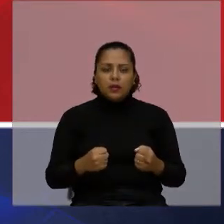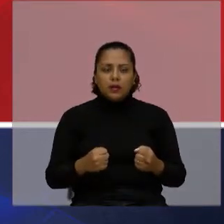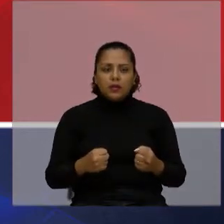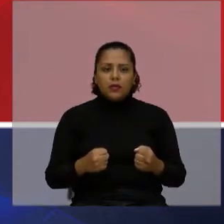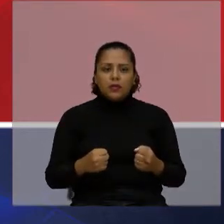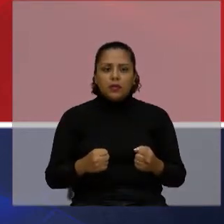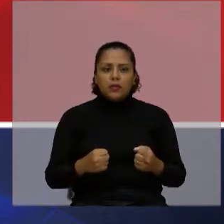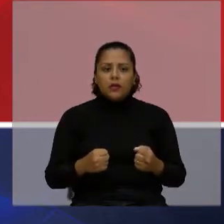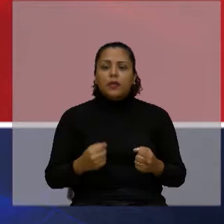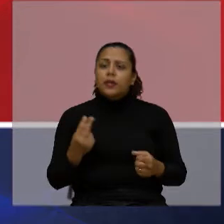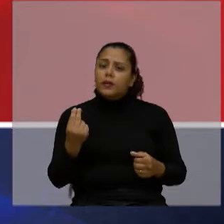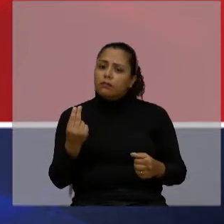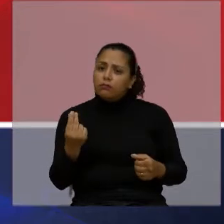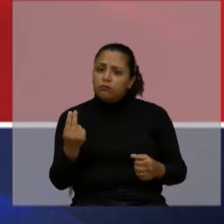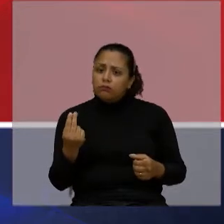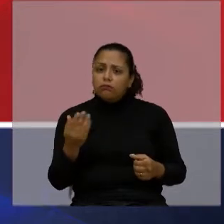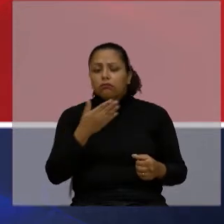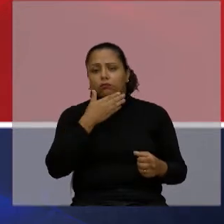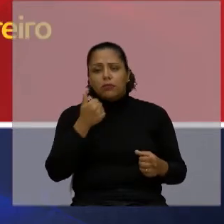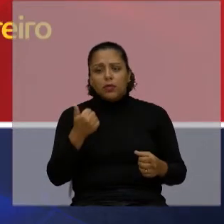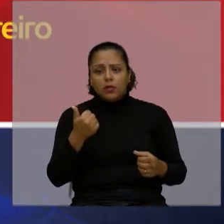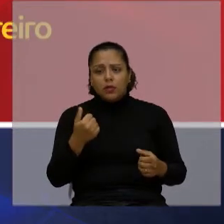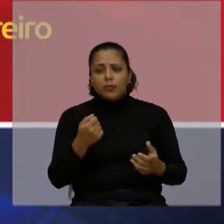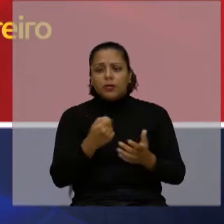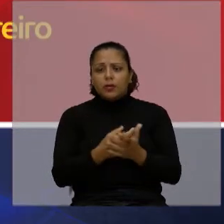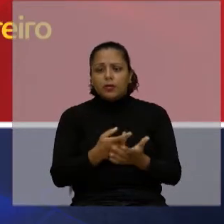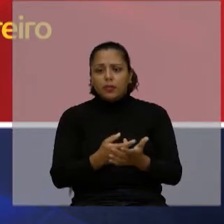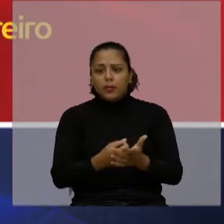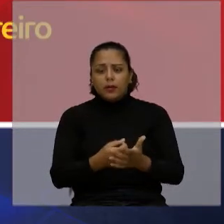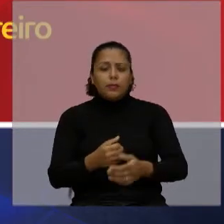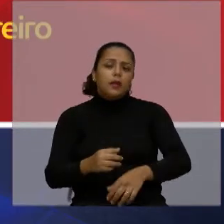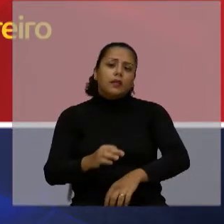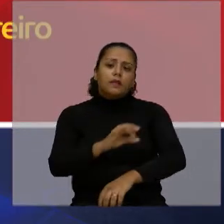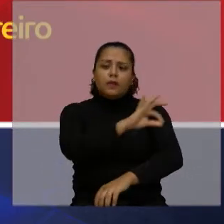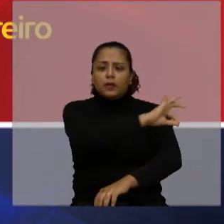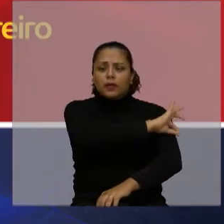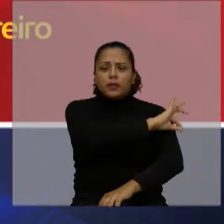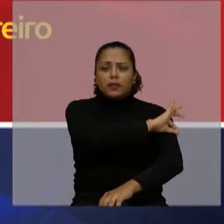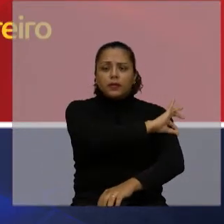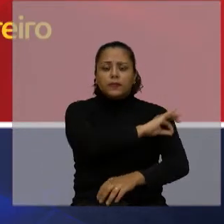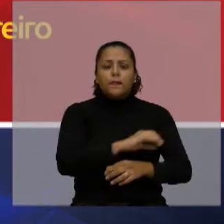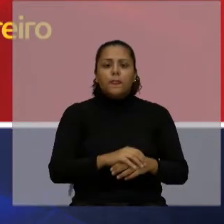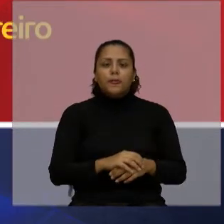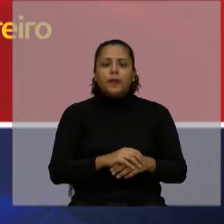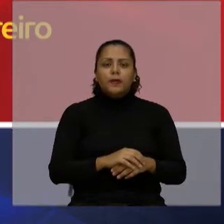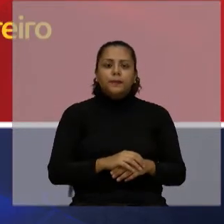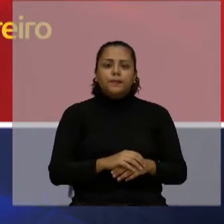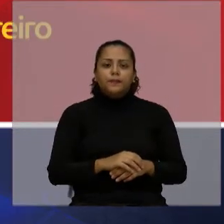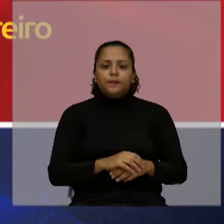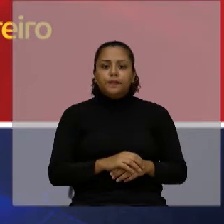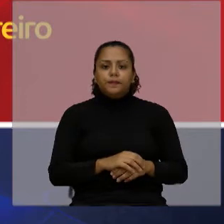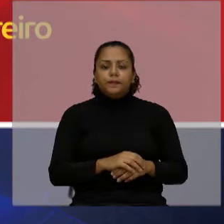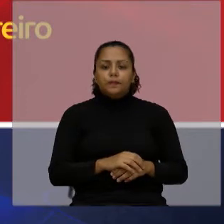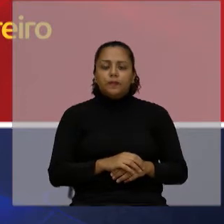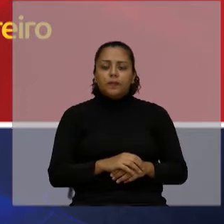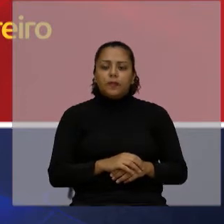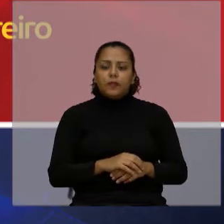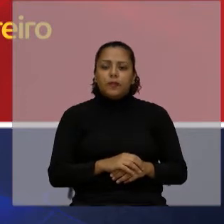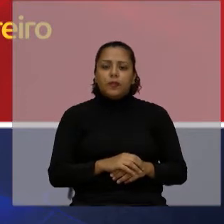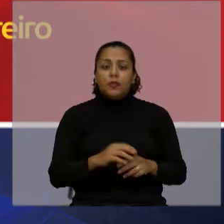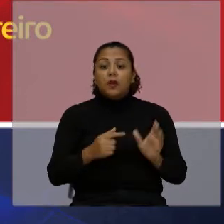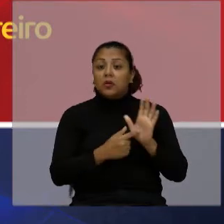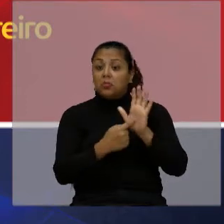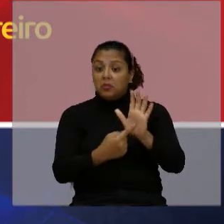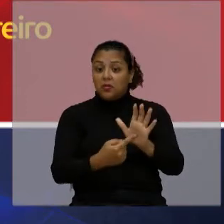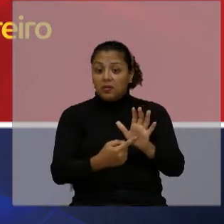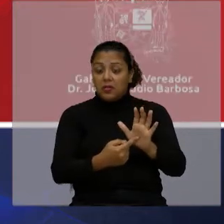engrossar esse valor para a gente adquirir mais vacinas. Próximo. Para a nossa reflexão, apresentei esses números em fevereiro, aqui